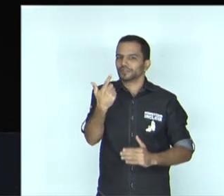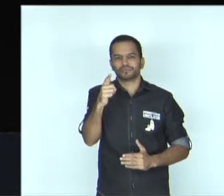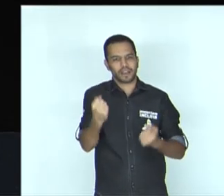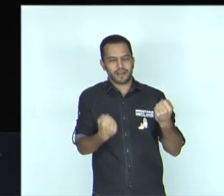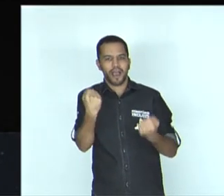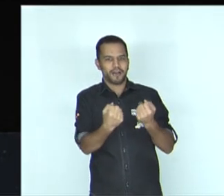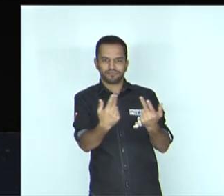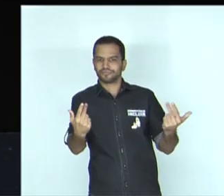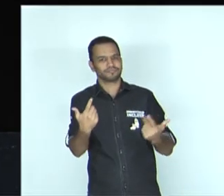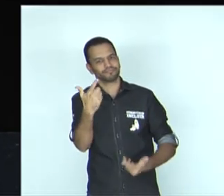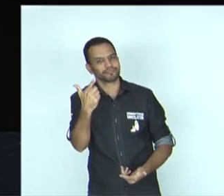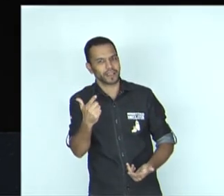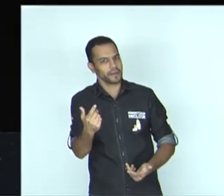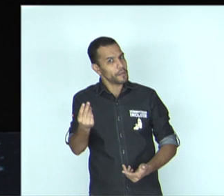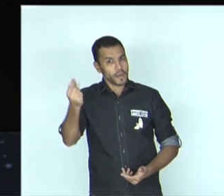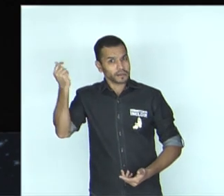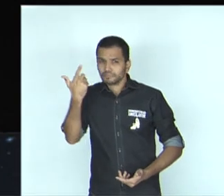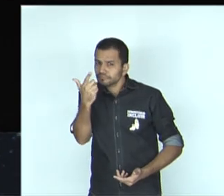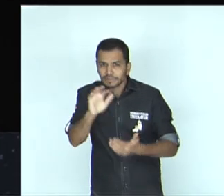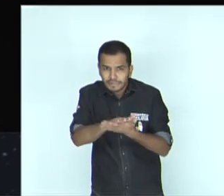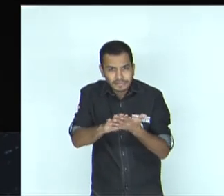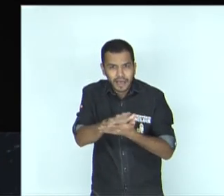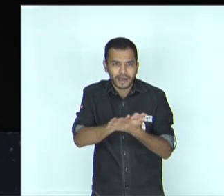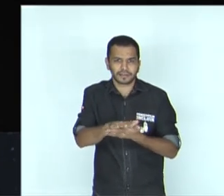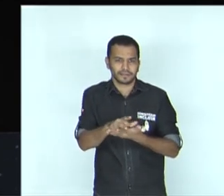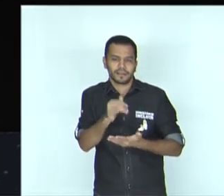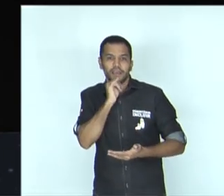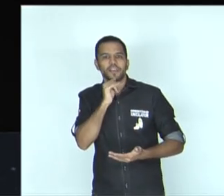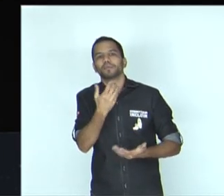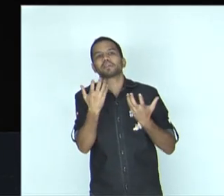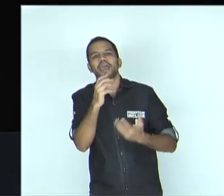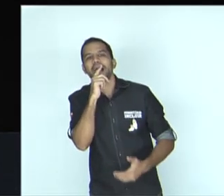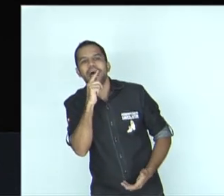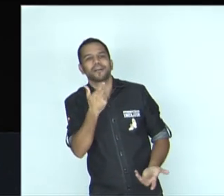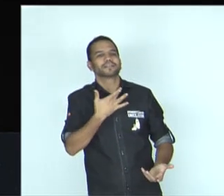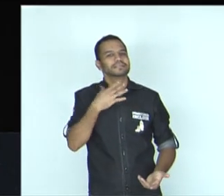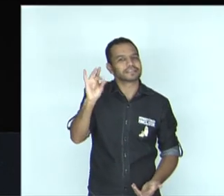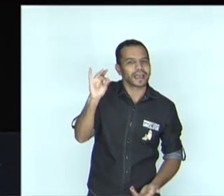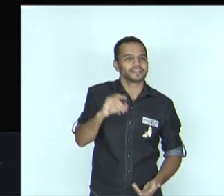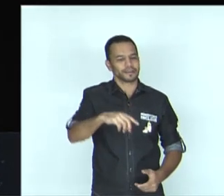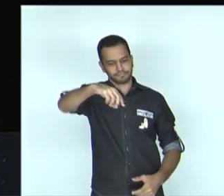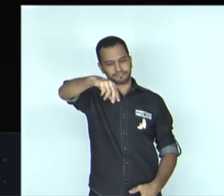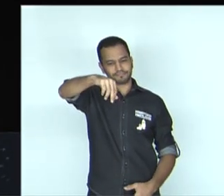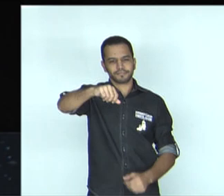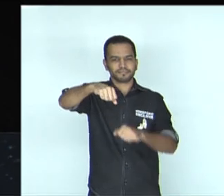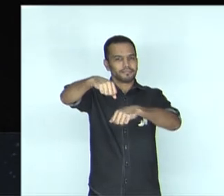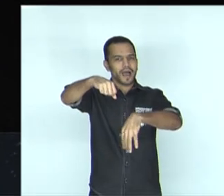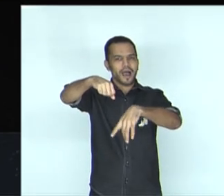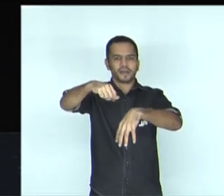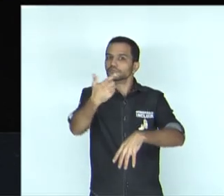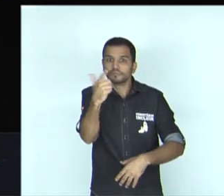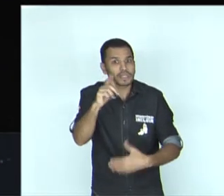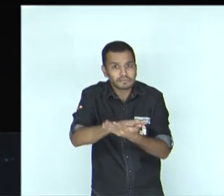você tem hoje. É uma época que para você pegar água não tinha só que abrir uma torneira e a água caía da sua casa. É uma época